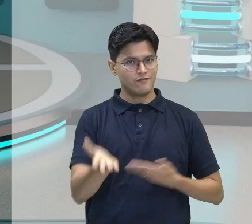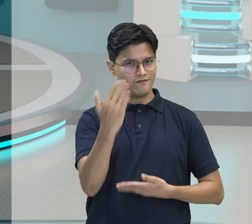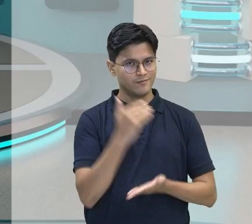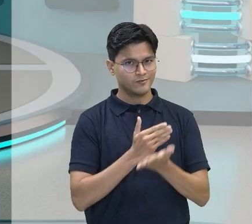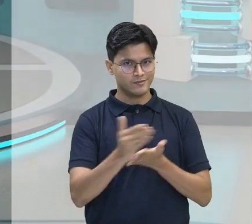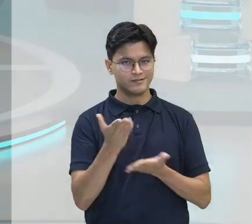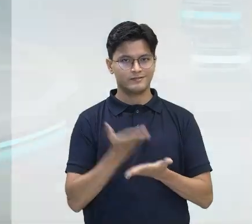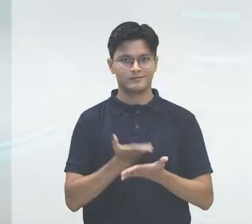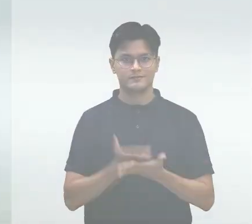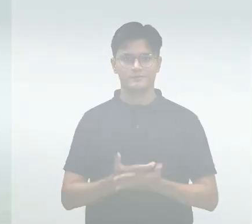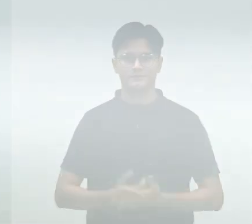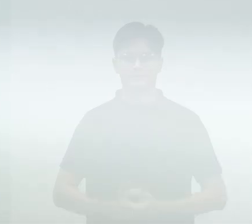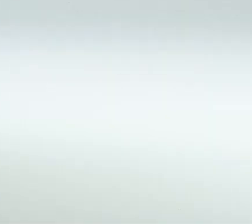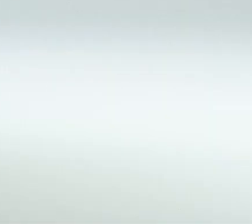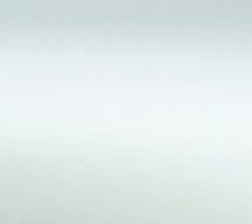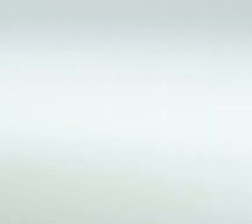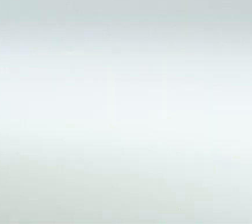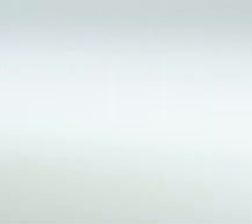nossa aula.